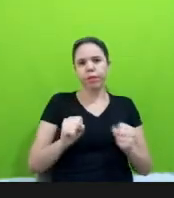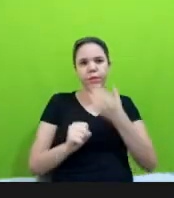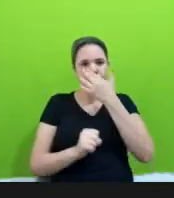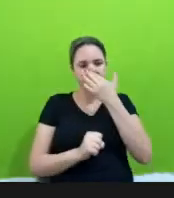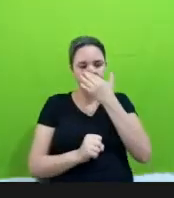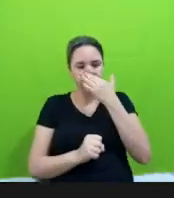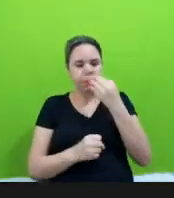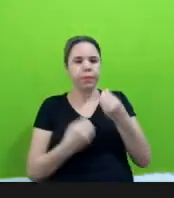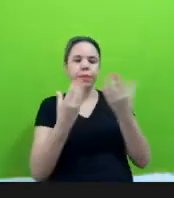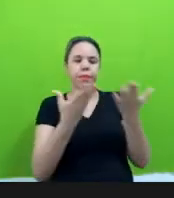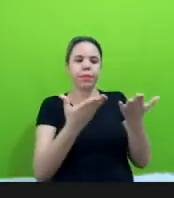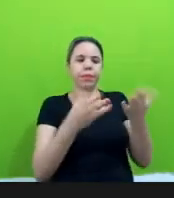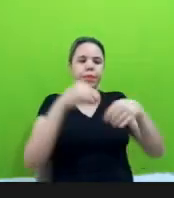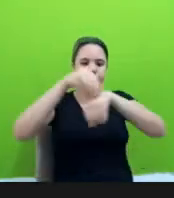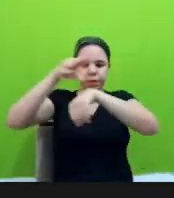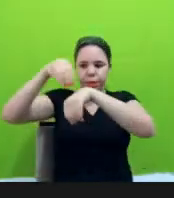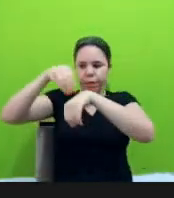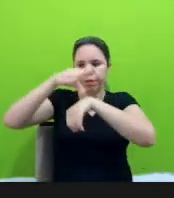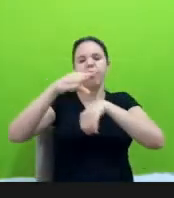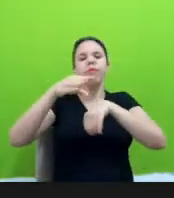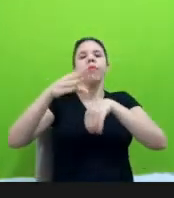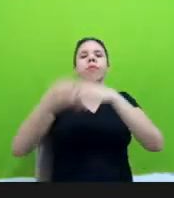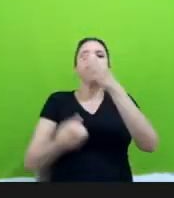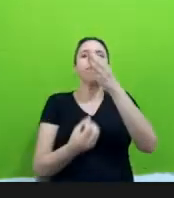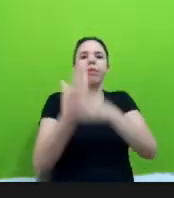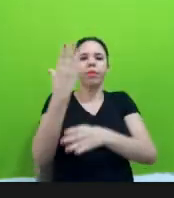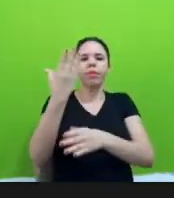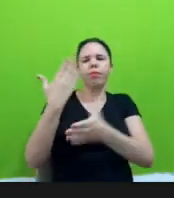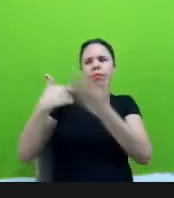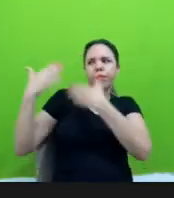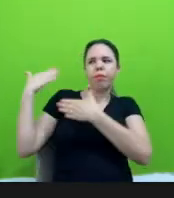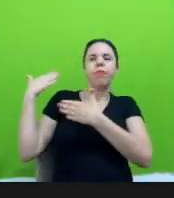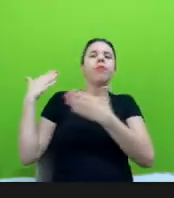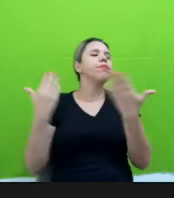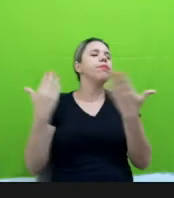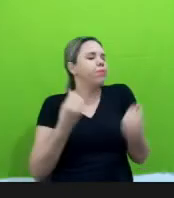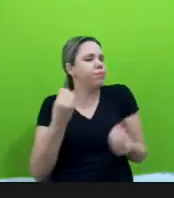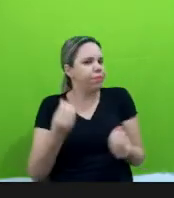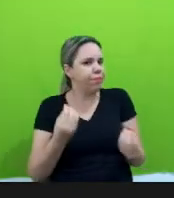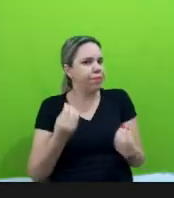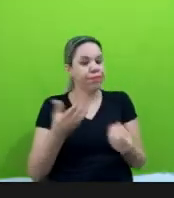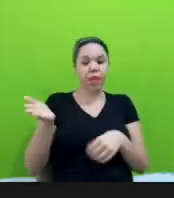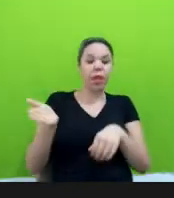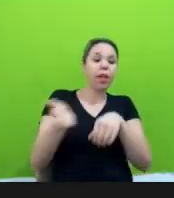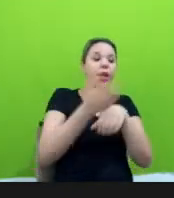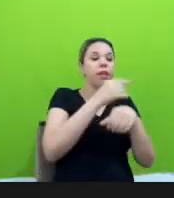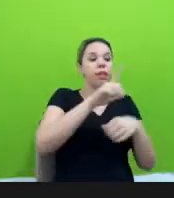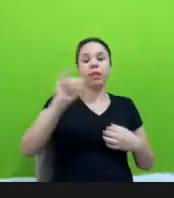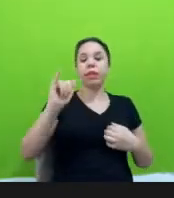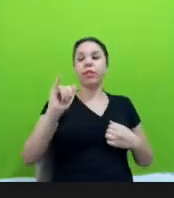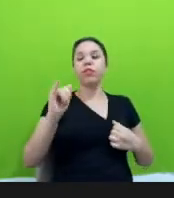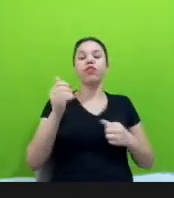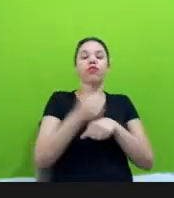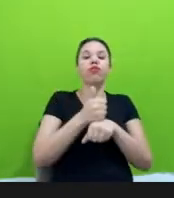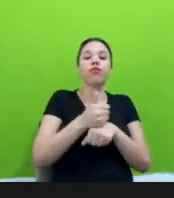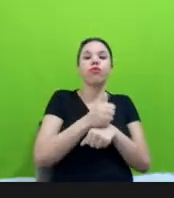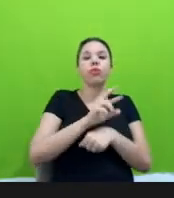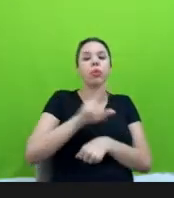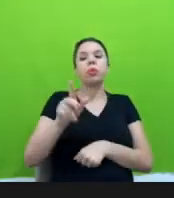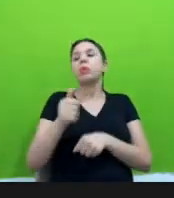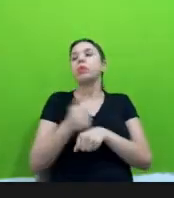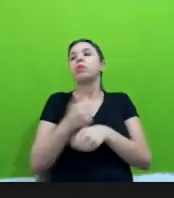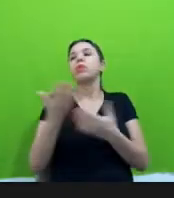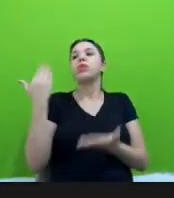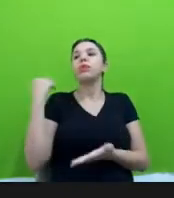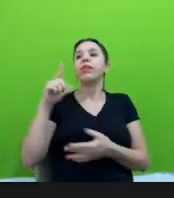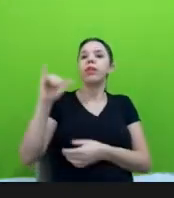deu às pessoas, né, a partir da sua implantação 10 anos atrás. Como é que era a vida antes da LAI, a vida de jornalistas e não jornalistas antes da